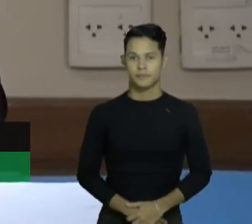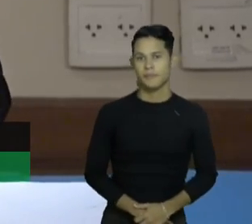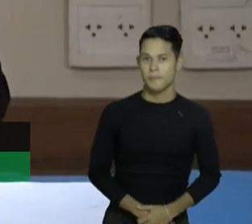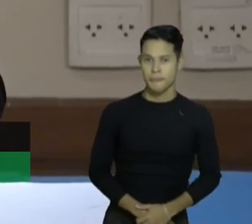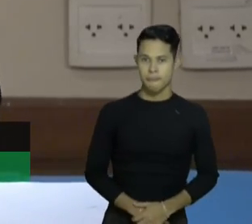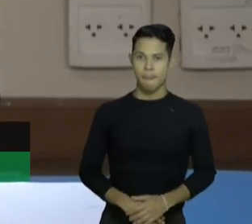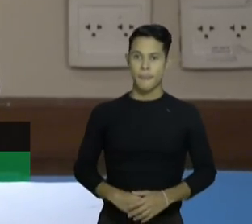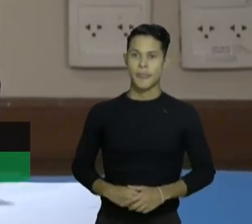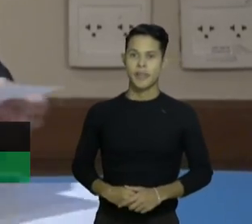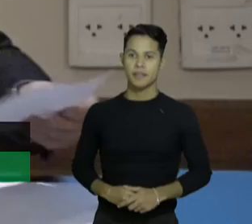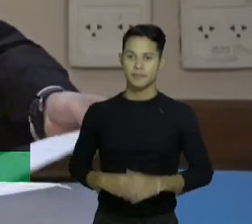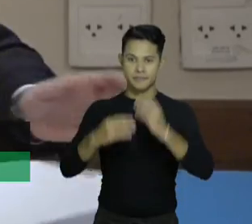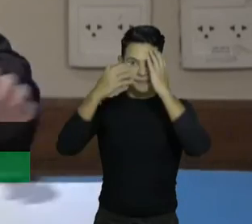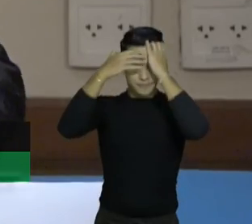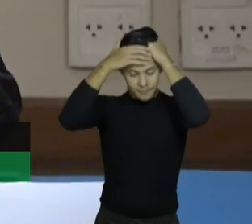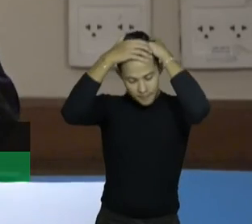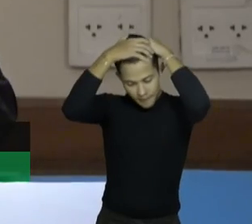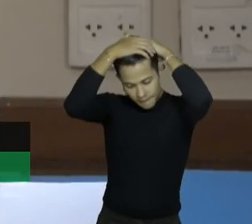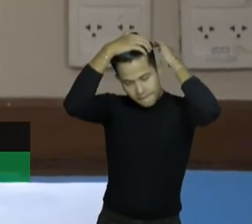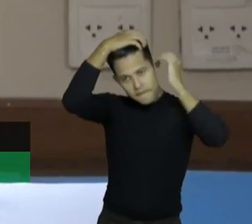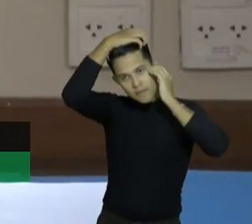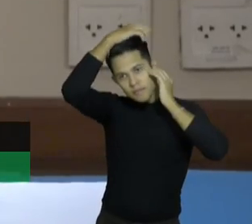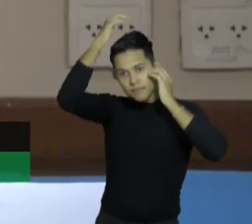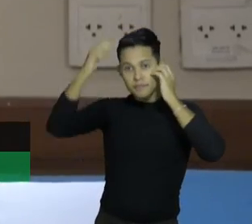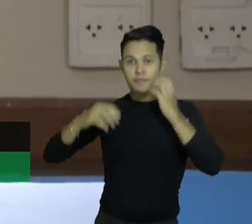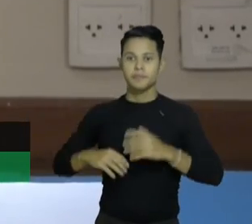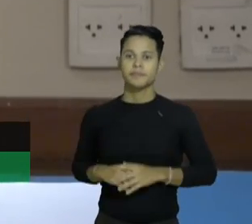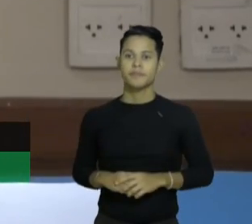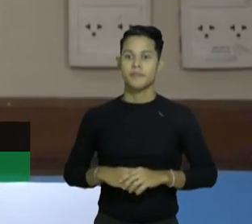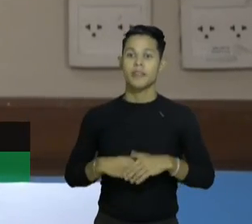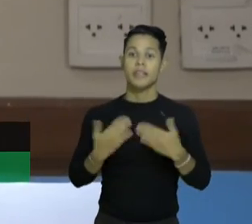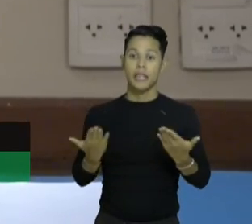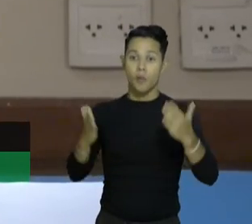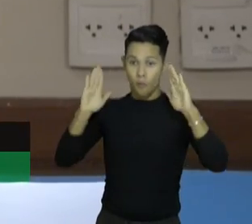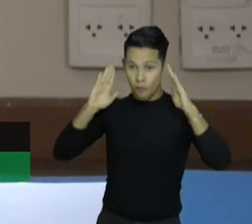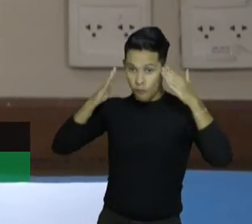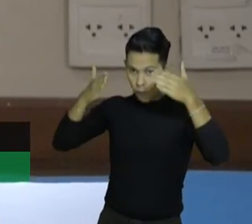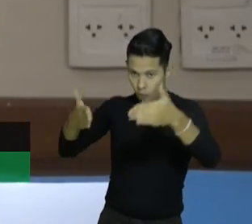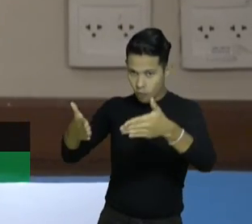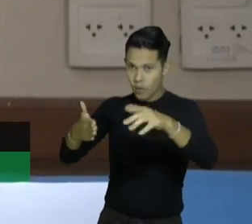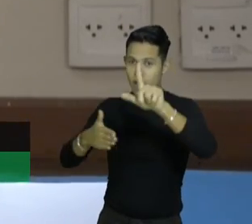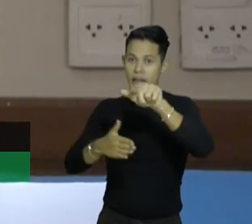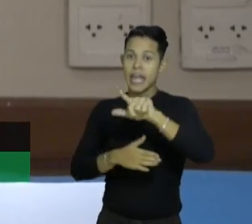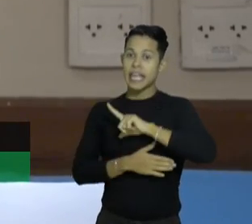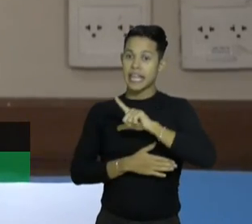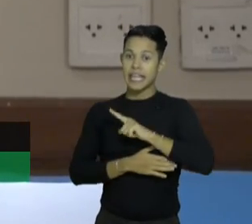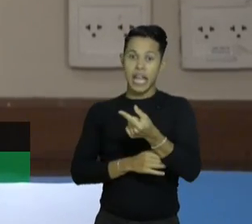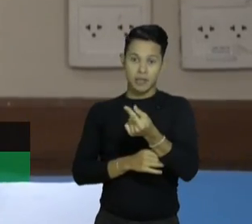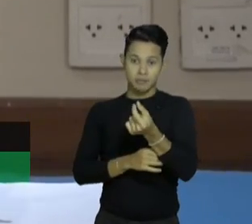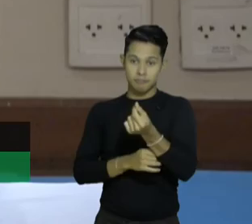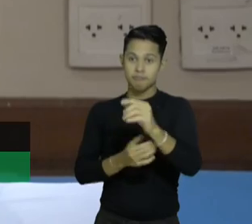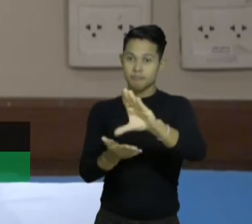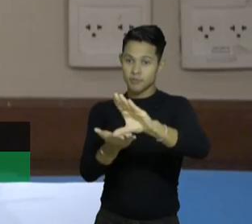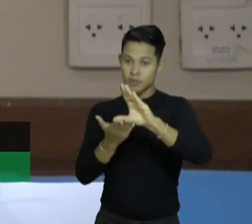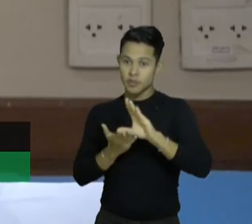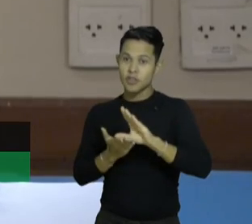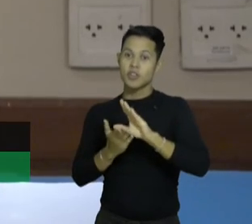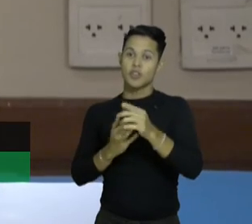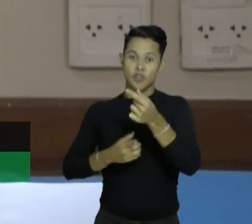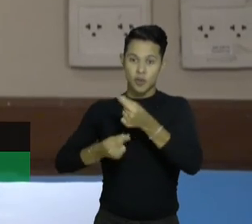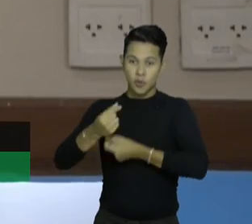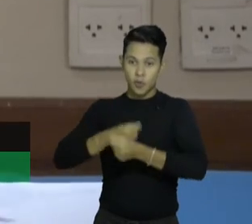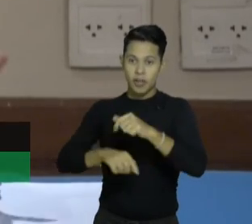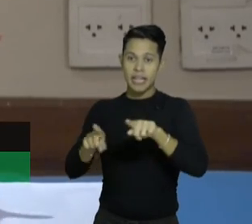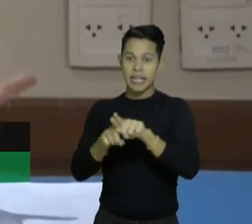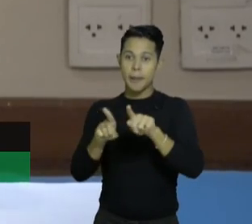mas eu não vou explorar muito isso aqui então o o ponto aqui é que há ganho sim de volume econômico de aumento do PIB